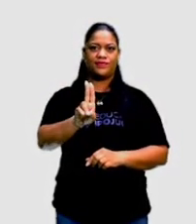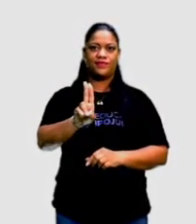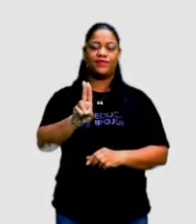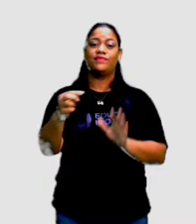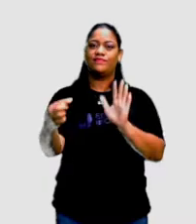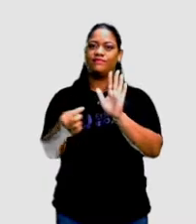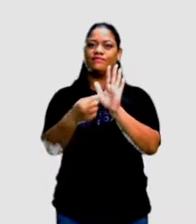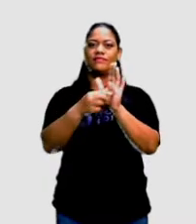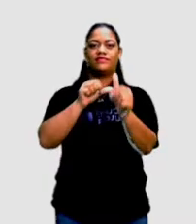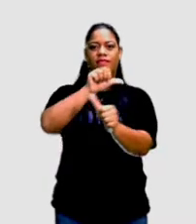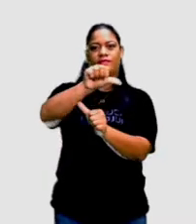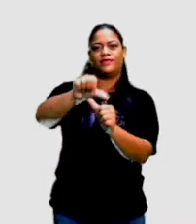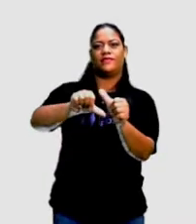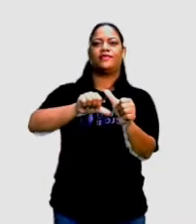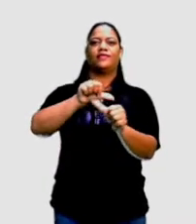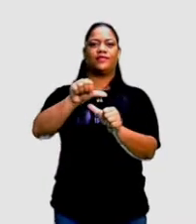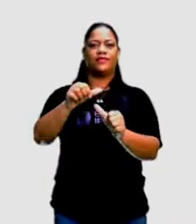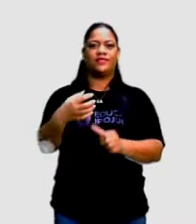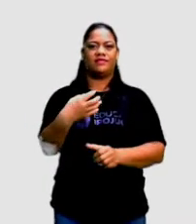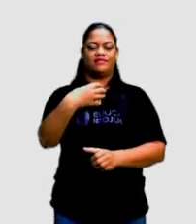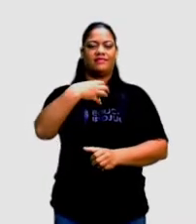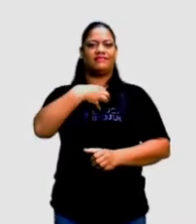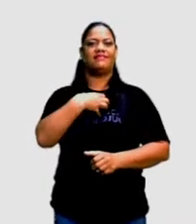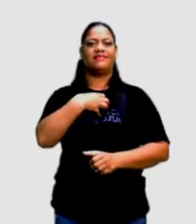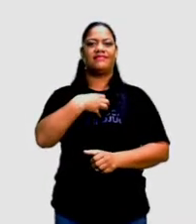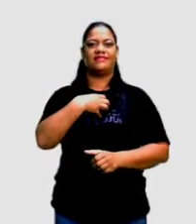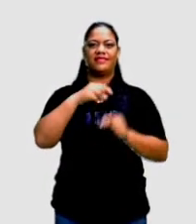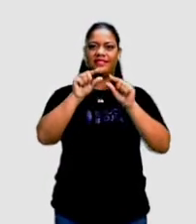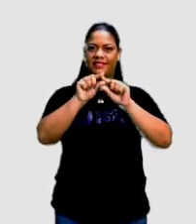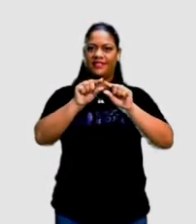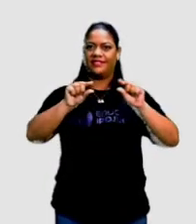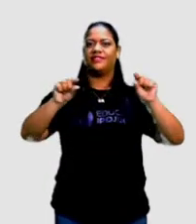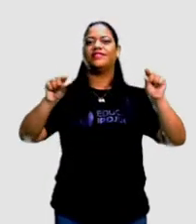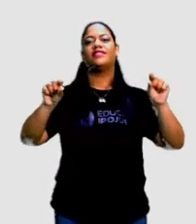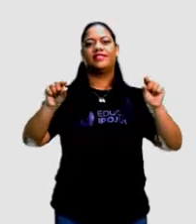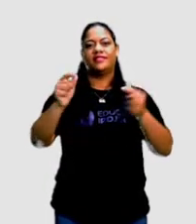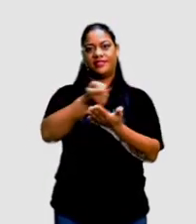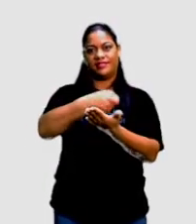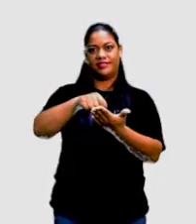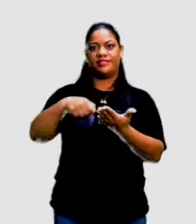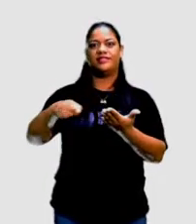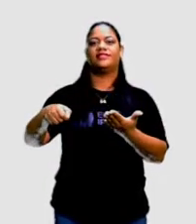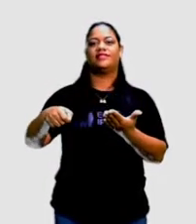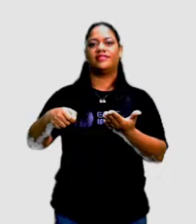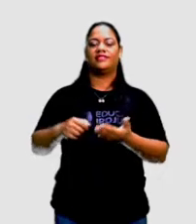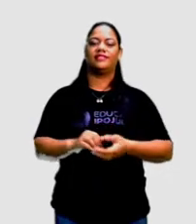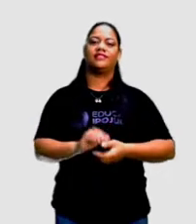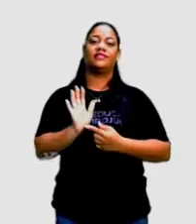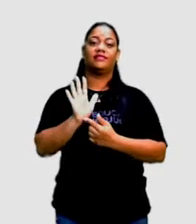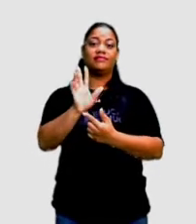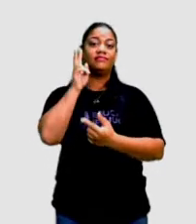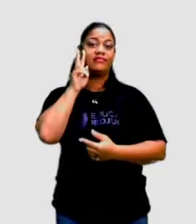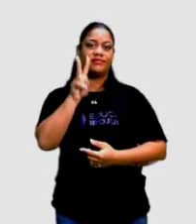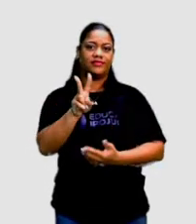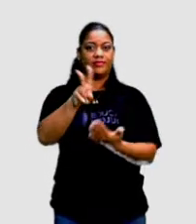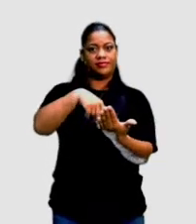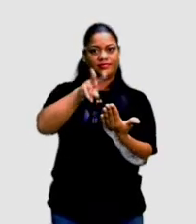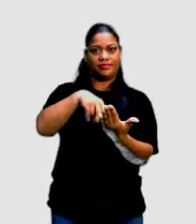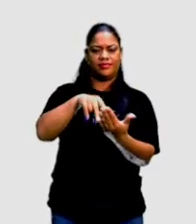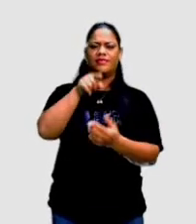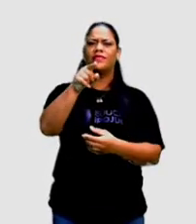pontuação mudou todo o sentido, né, da frase, daquilo que está sendo visto. Como